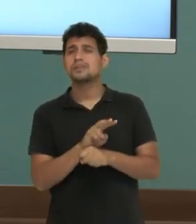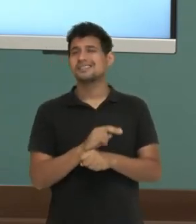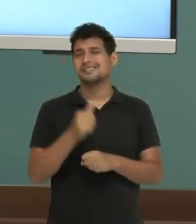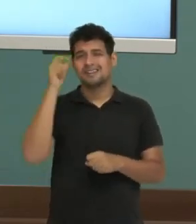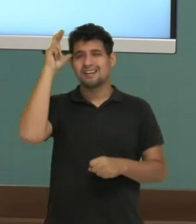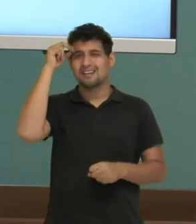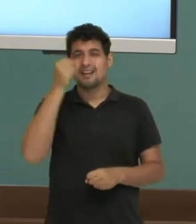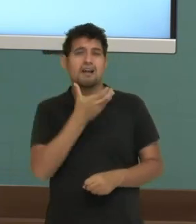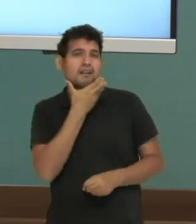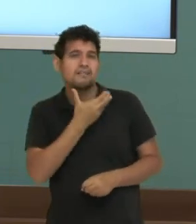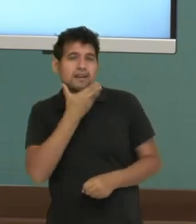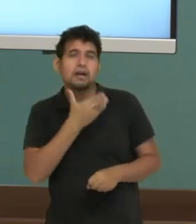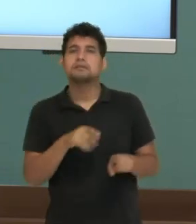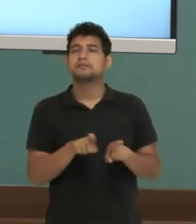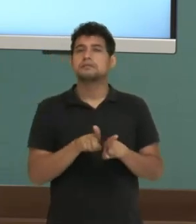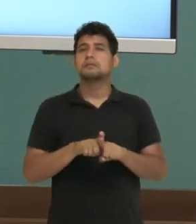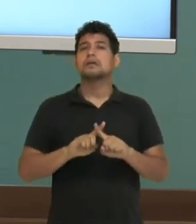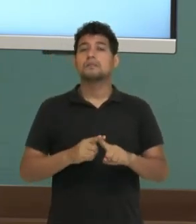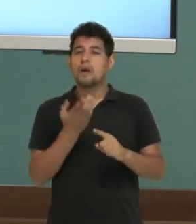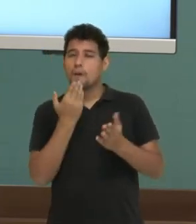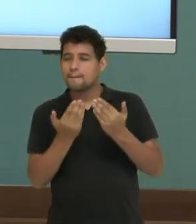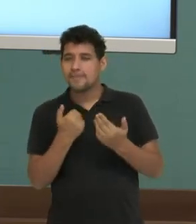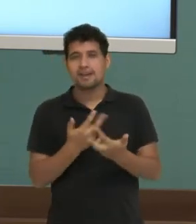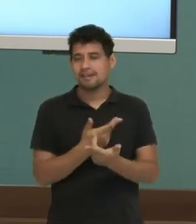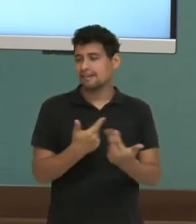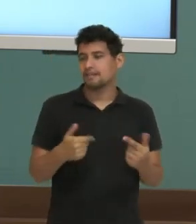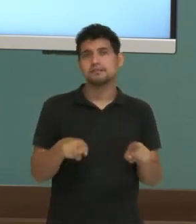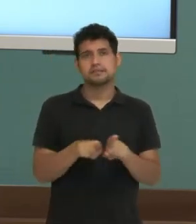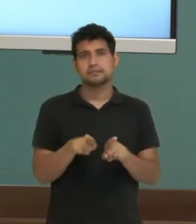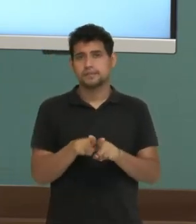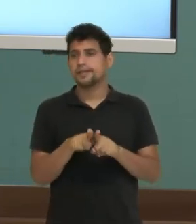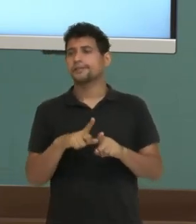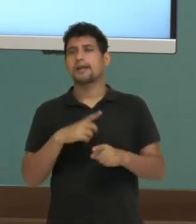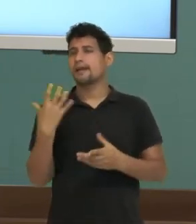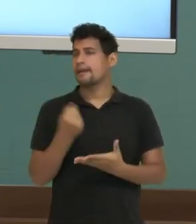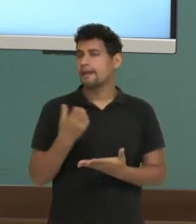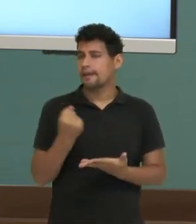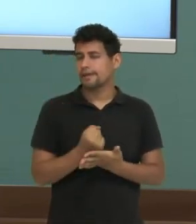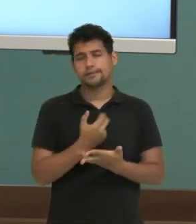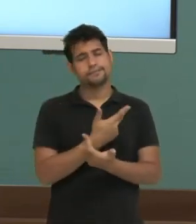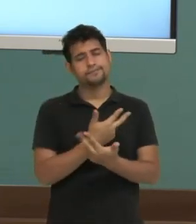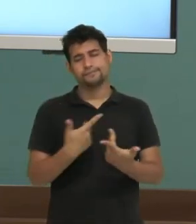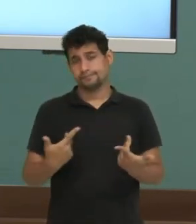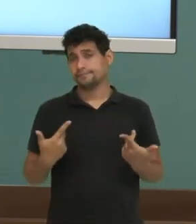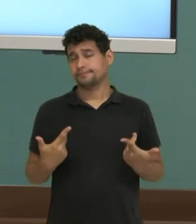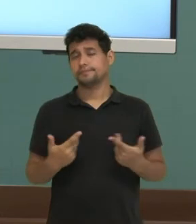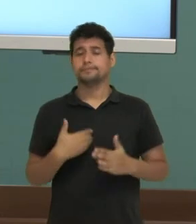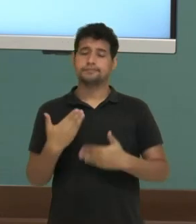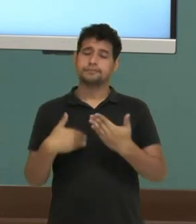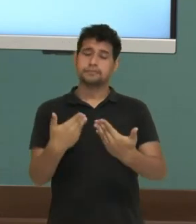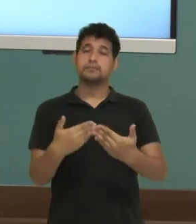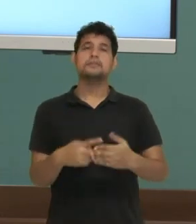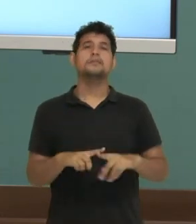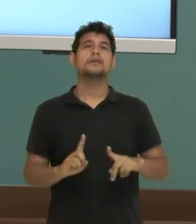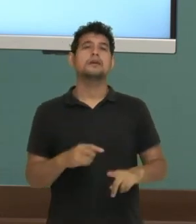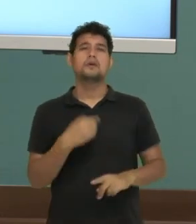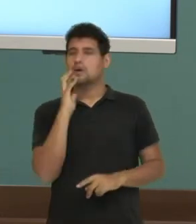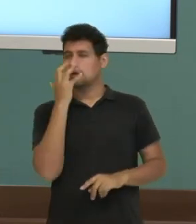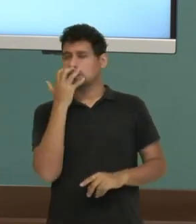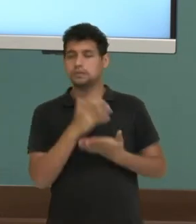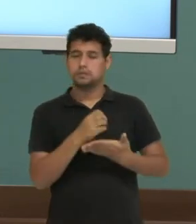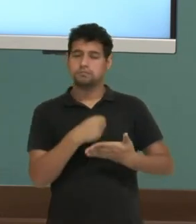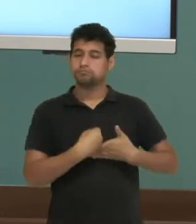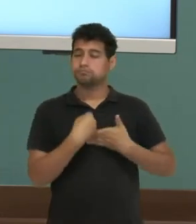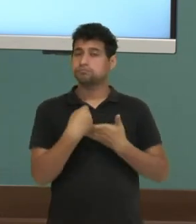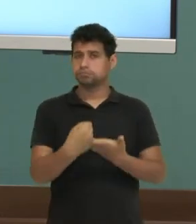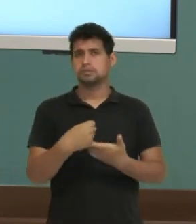cães, as renas para poder se alimentar e ter ali o alimento, né, o leite, assim por diante, e os cães para o transporte, né,